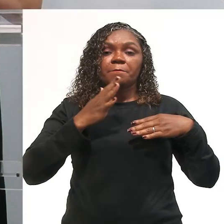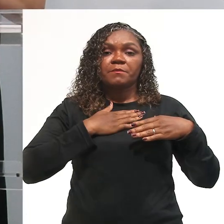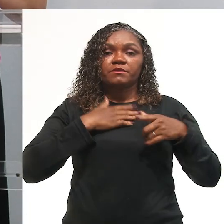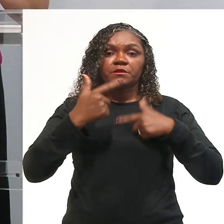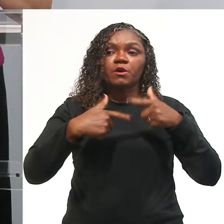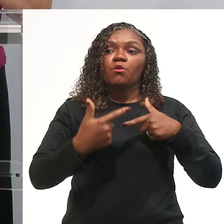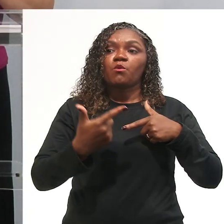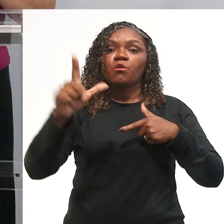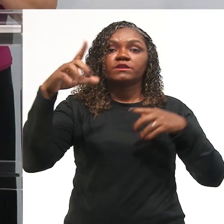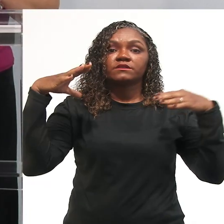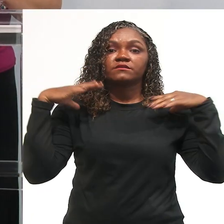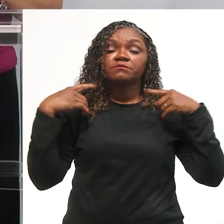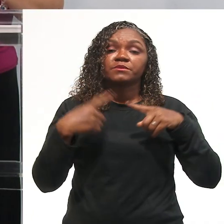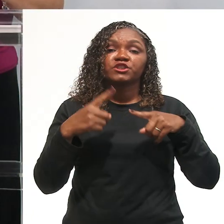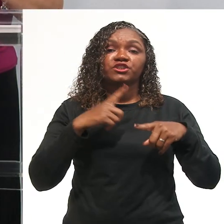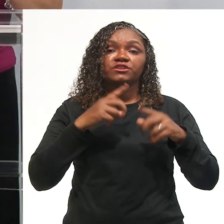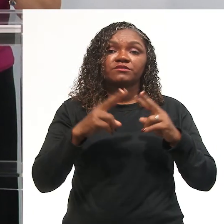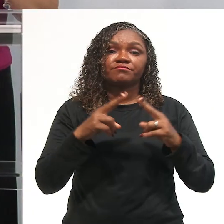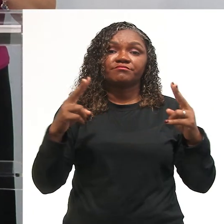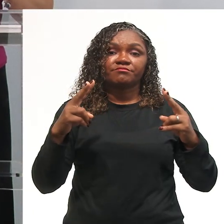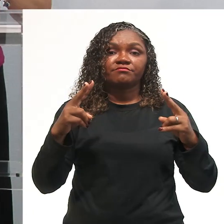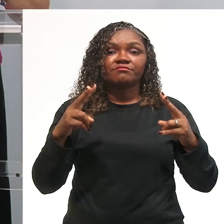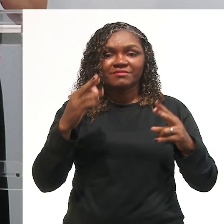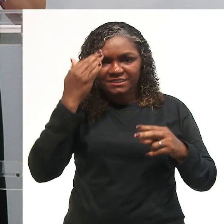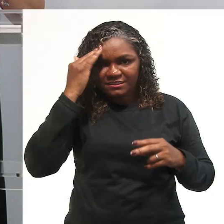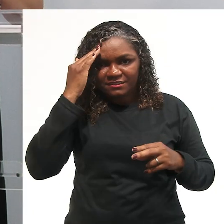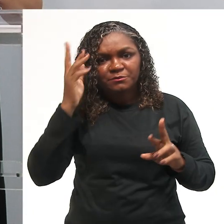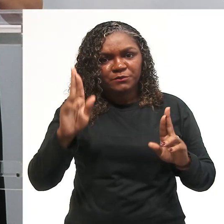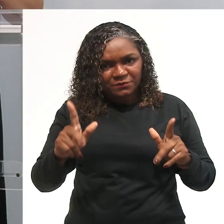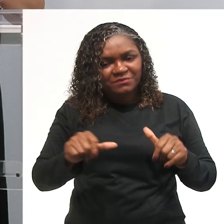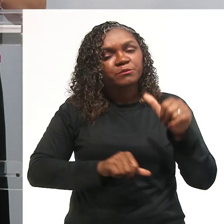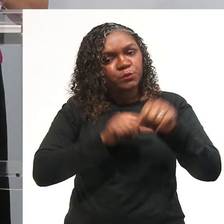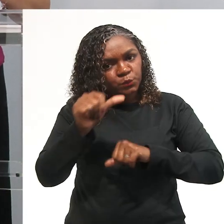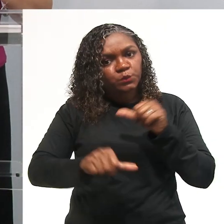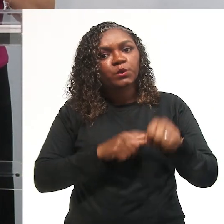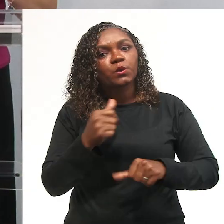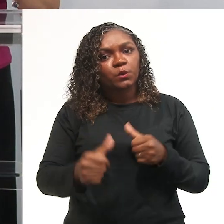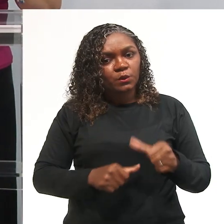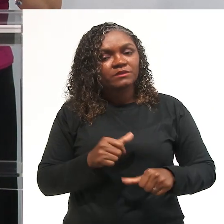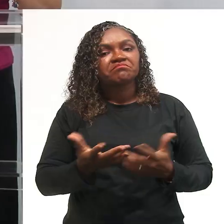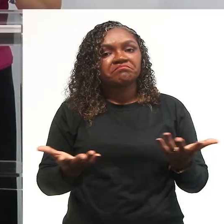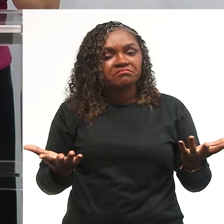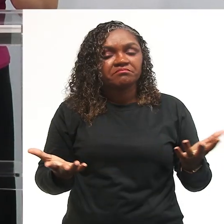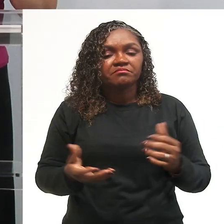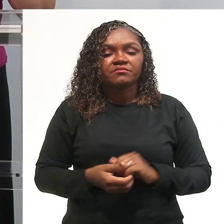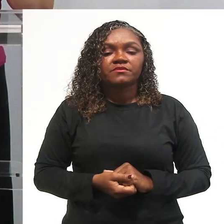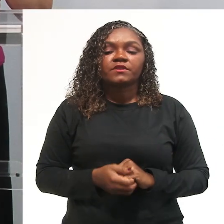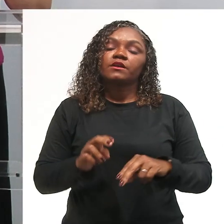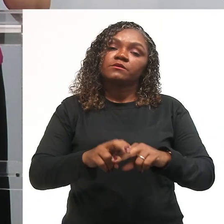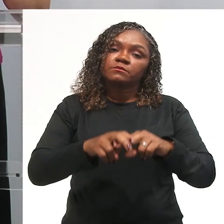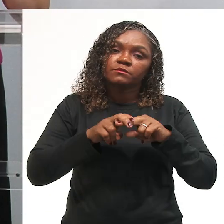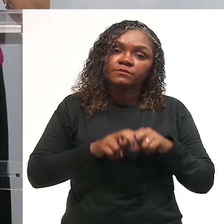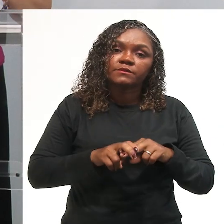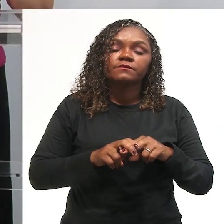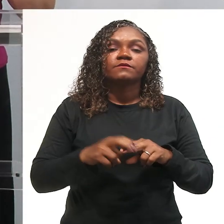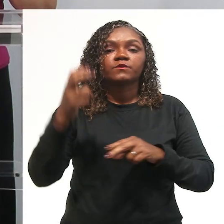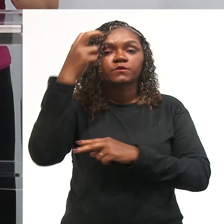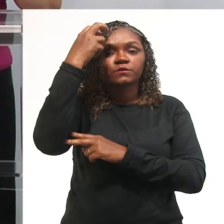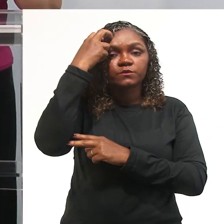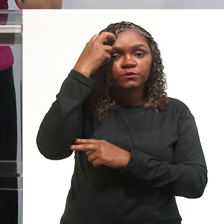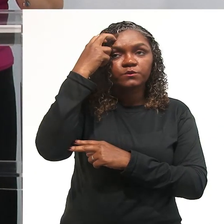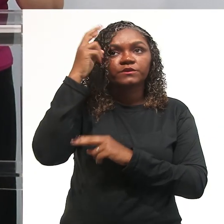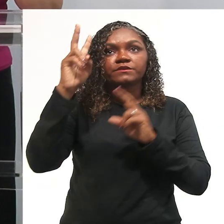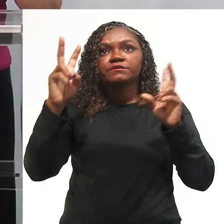por conta do teletrabalho. Percebe como mudou bastante? Né? Então, aquela cultura de